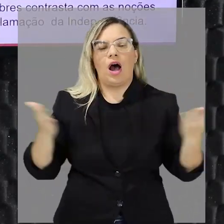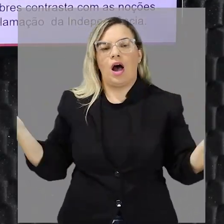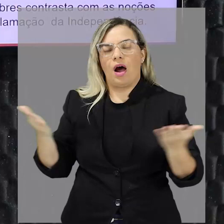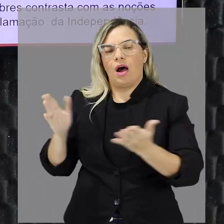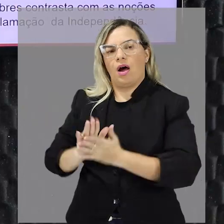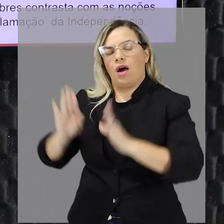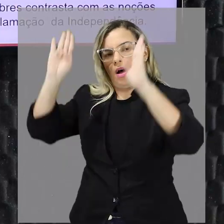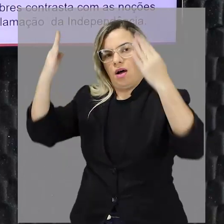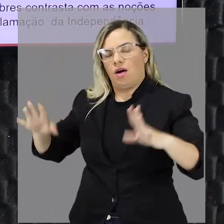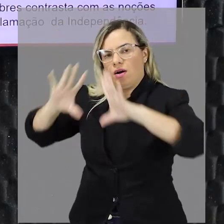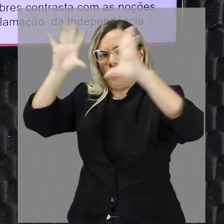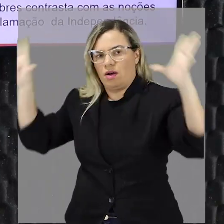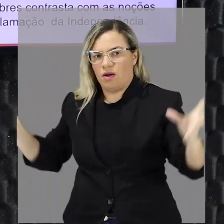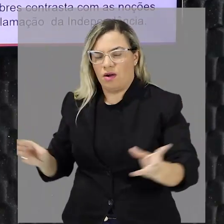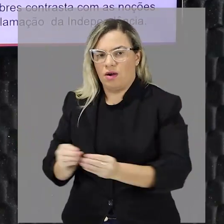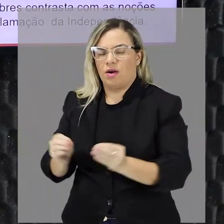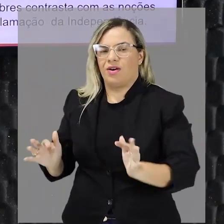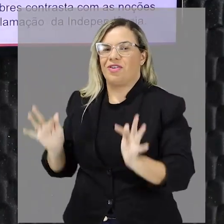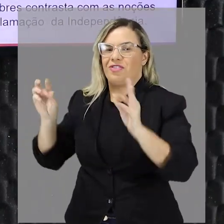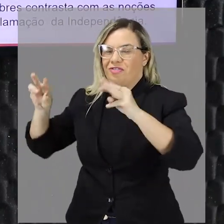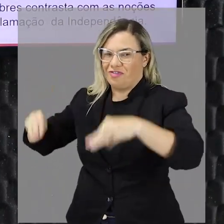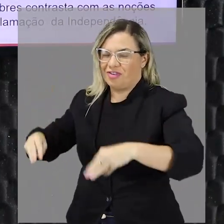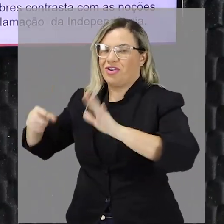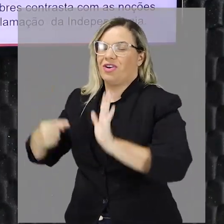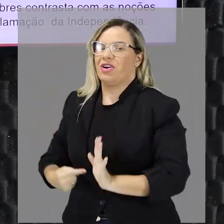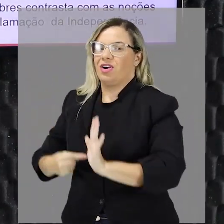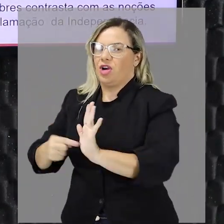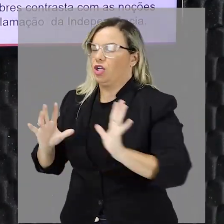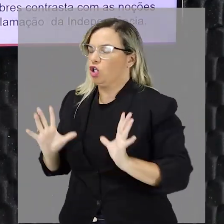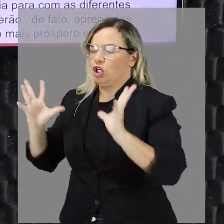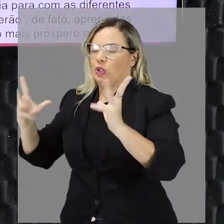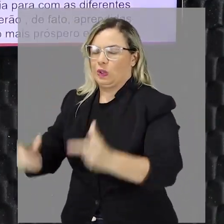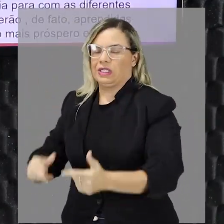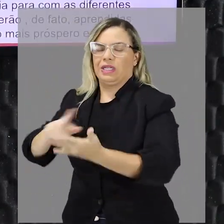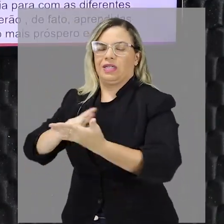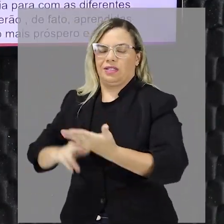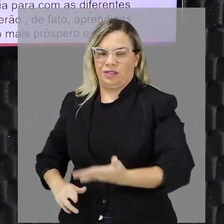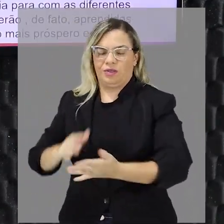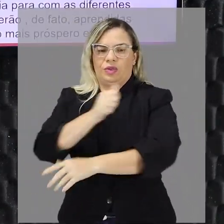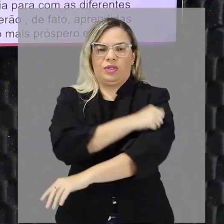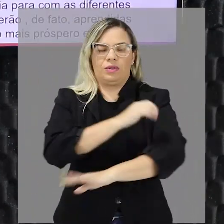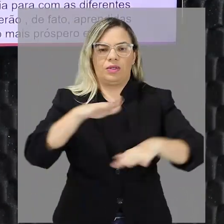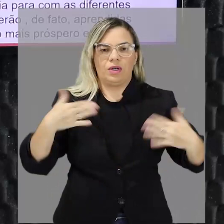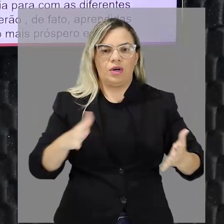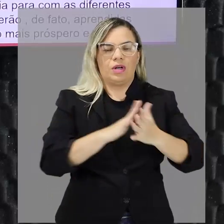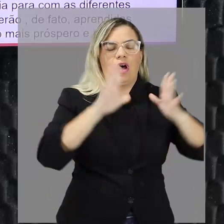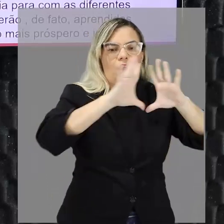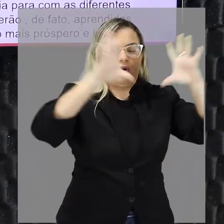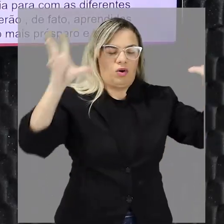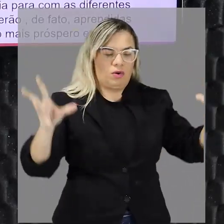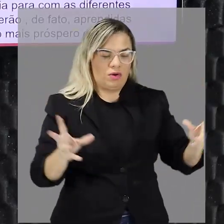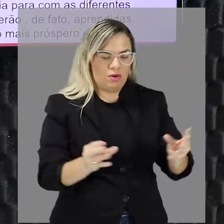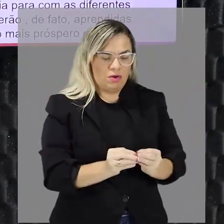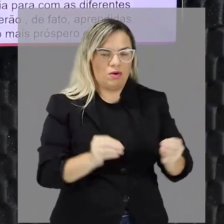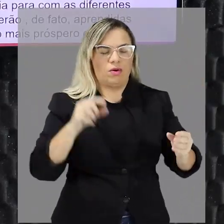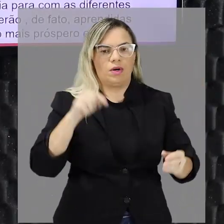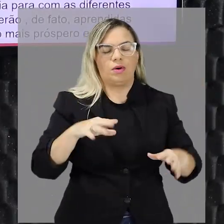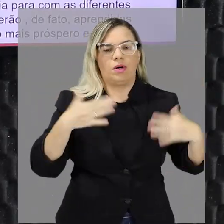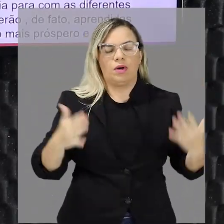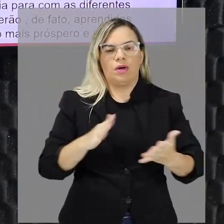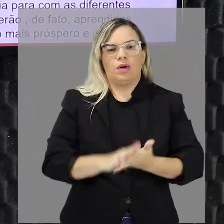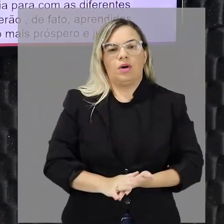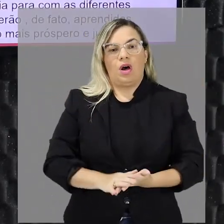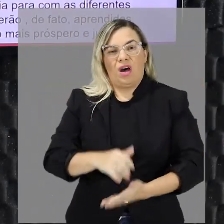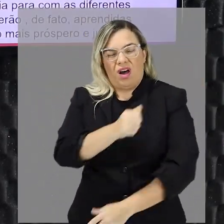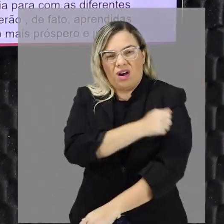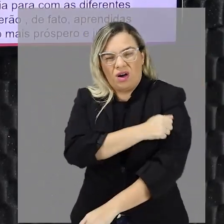a conclusão e no final eu mostro a redação toda para vocês. Na conclusão, a conclusão, turma, é o